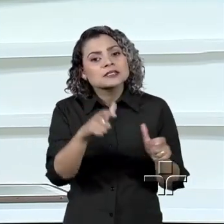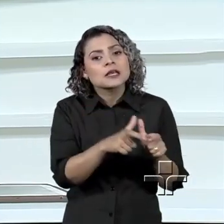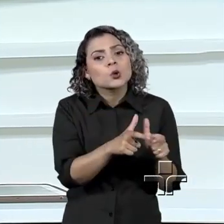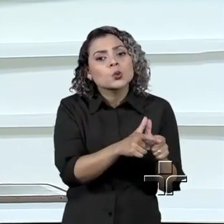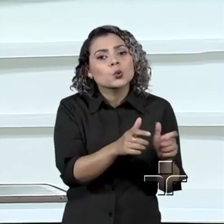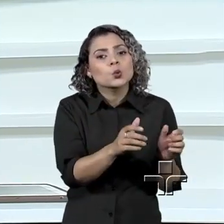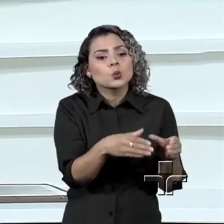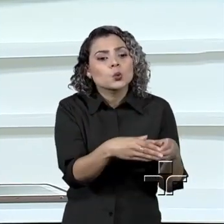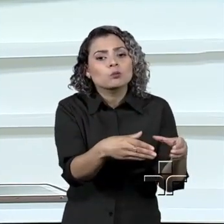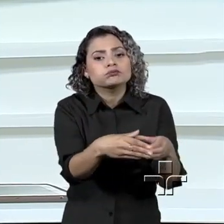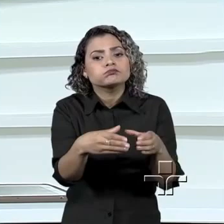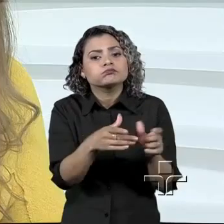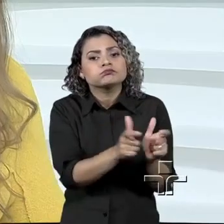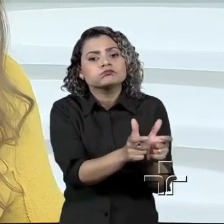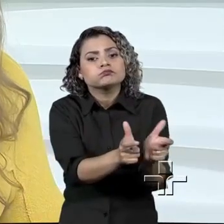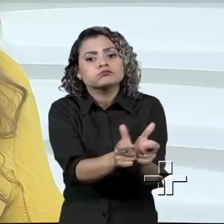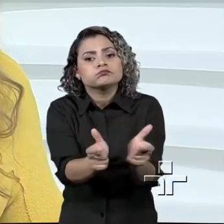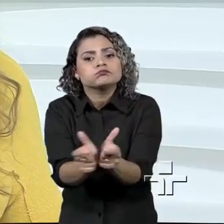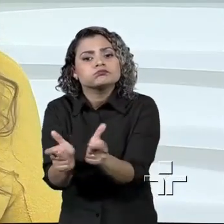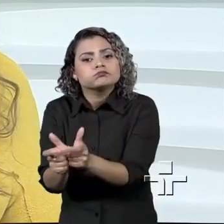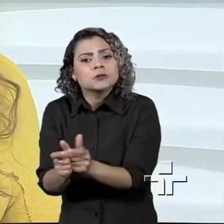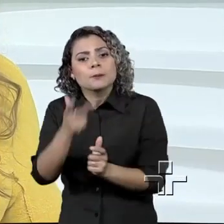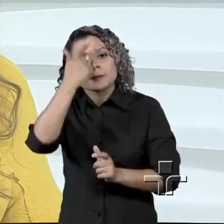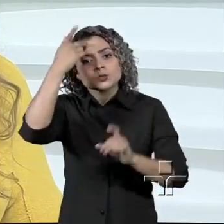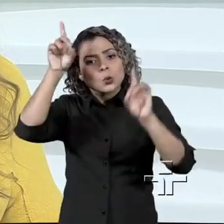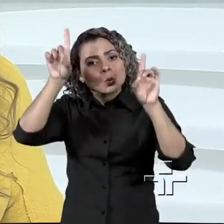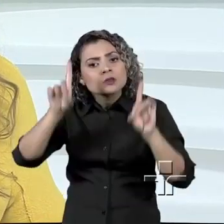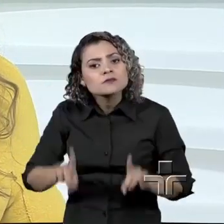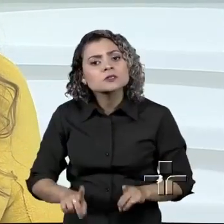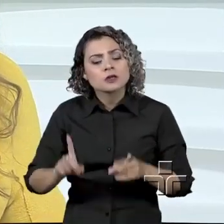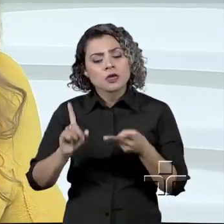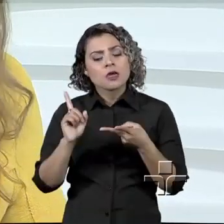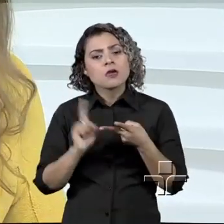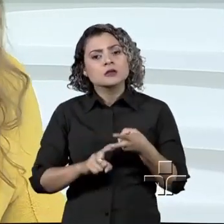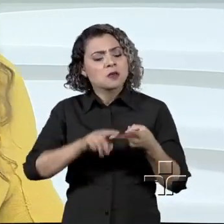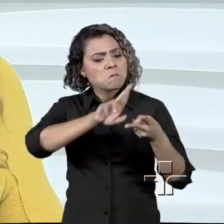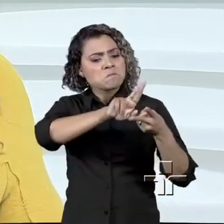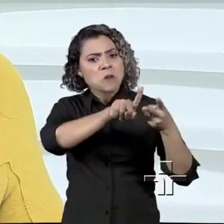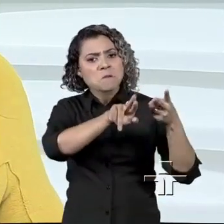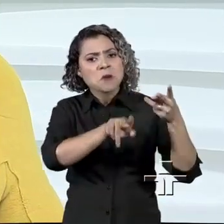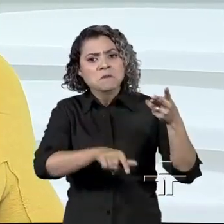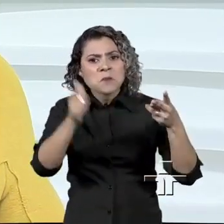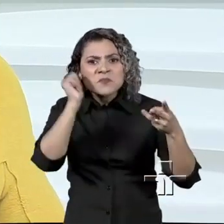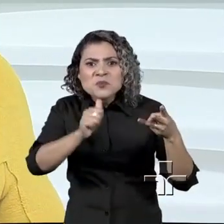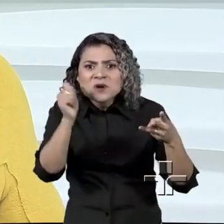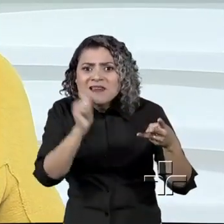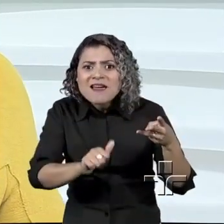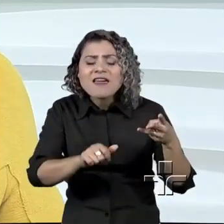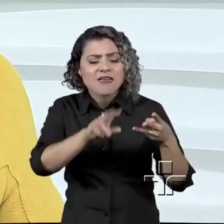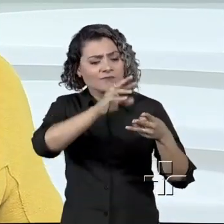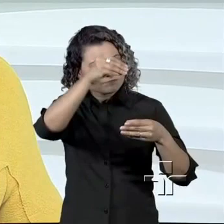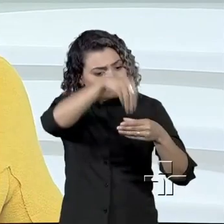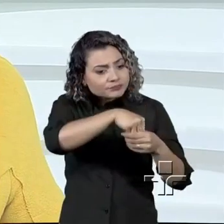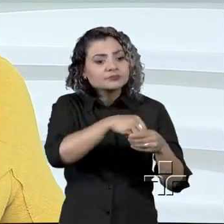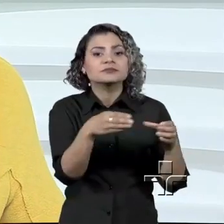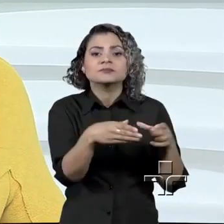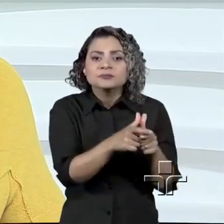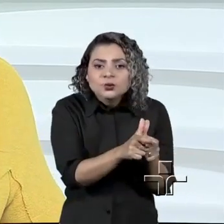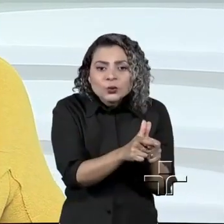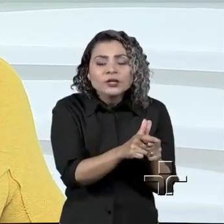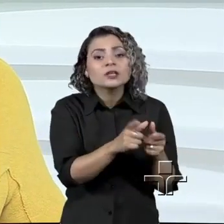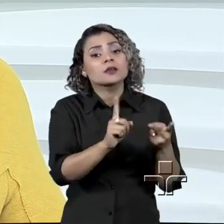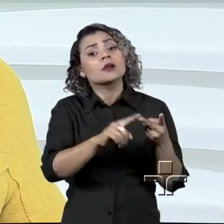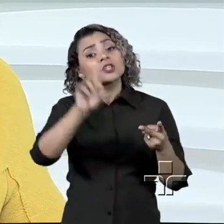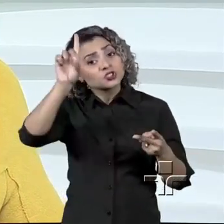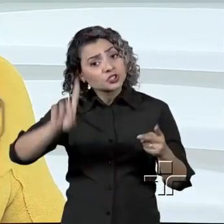minorias, incluiria minorias, a pessoa com deficiência, a mulher, assim, não dentro dos